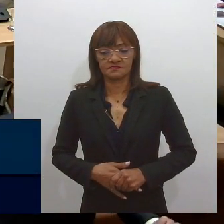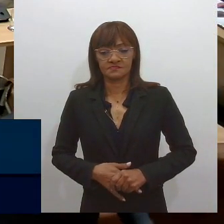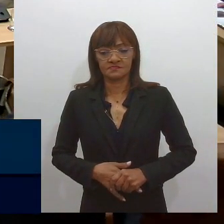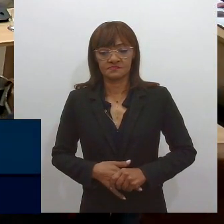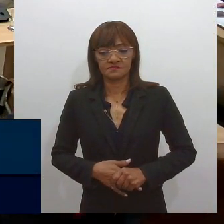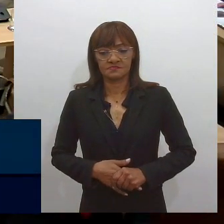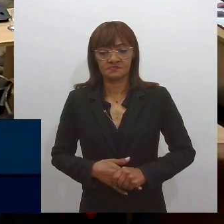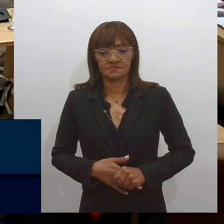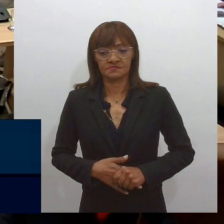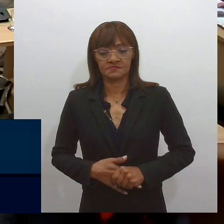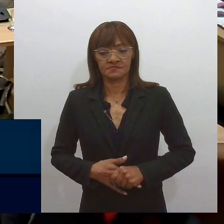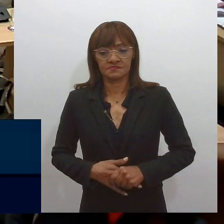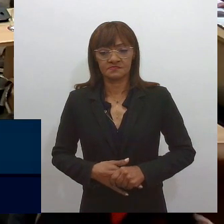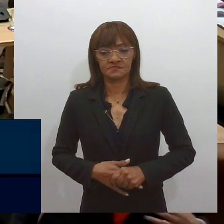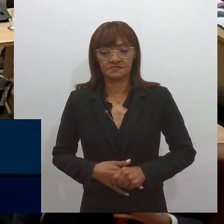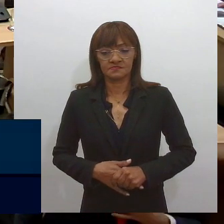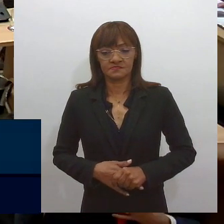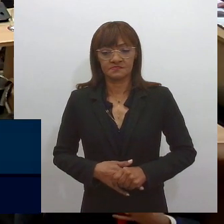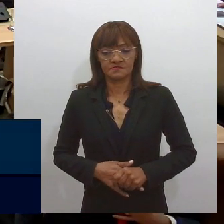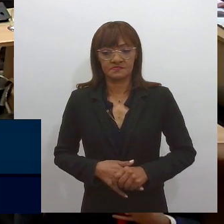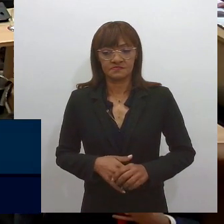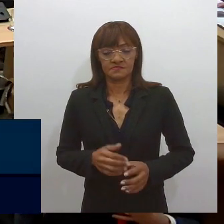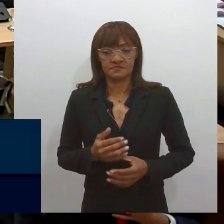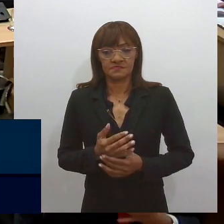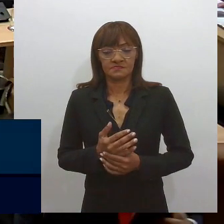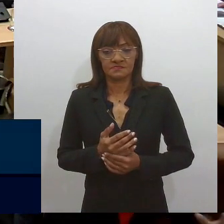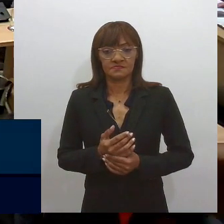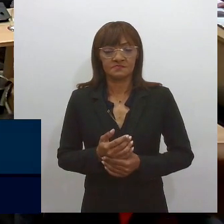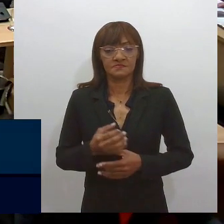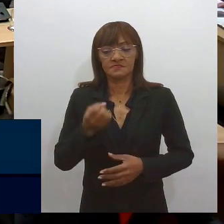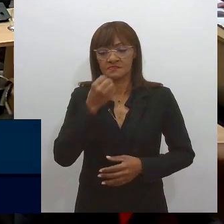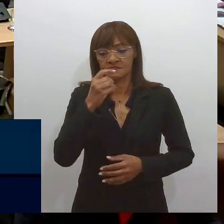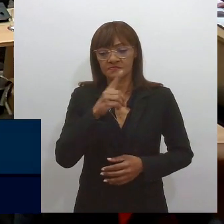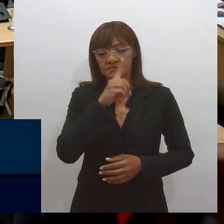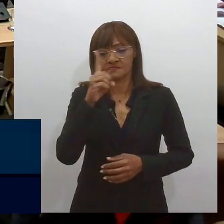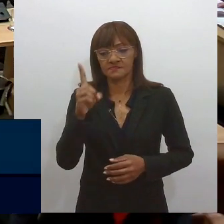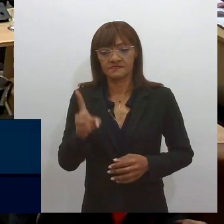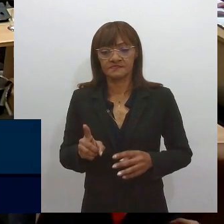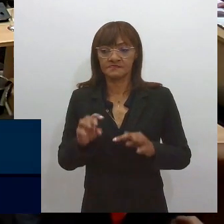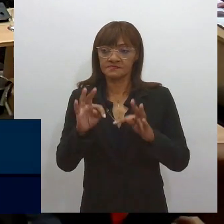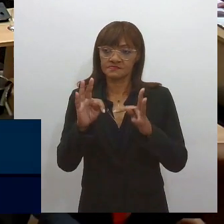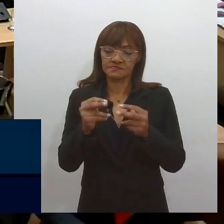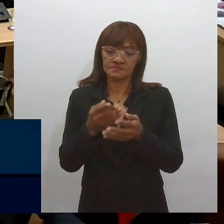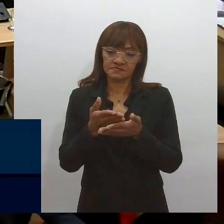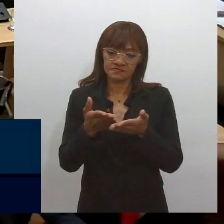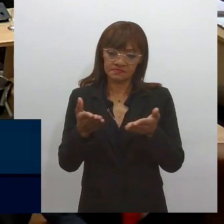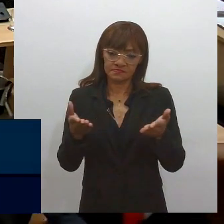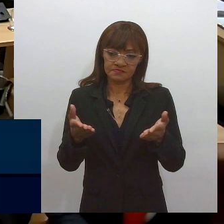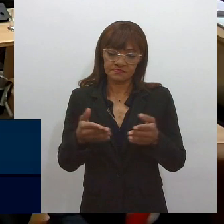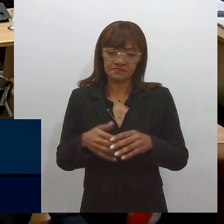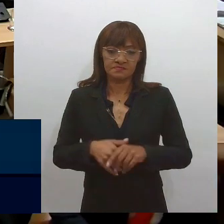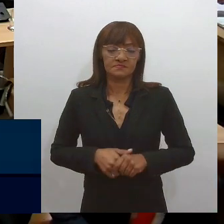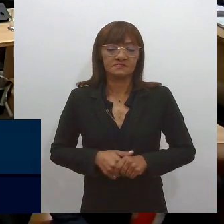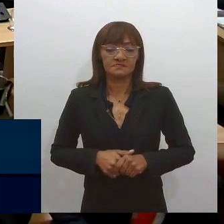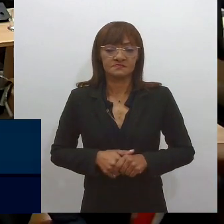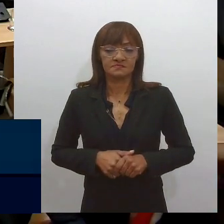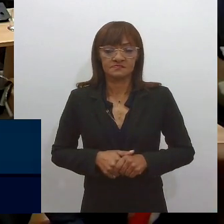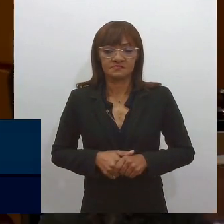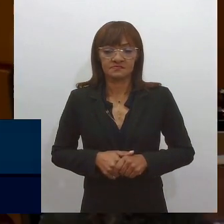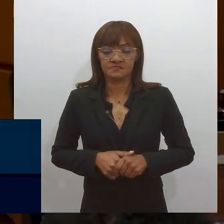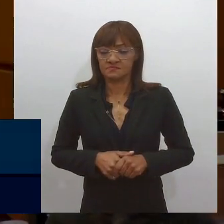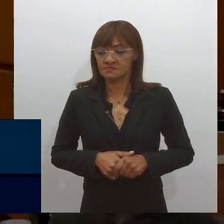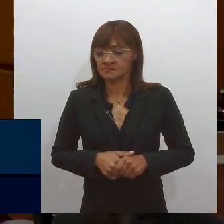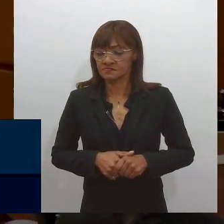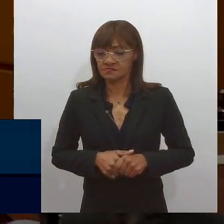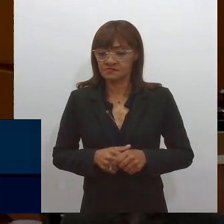Bom dia a todos queria iniciar cumprimentando os deputados aqui pres presentes presidindo a